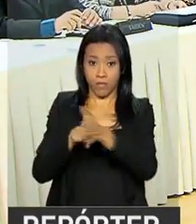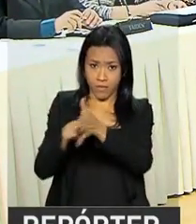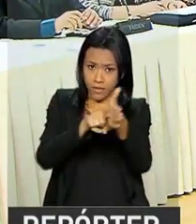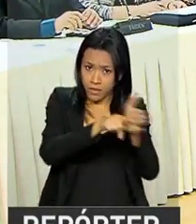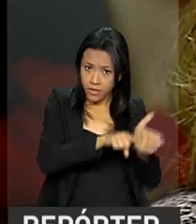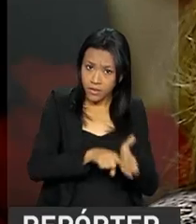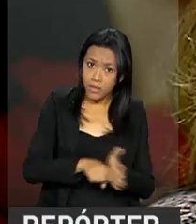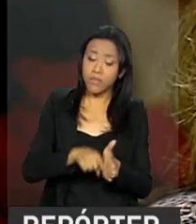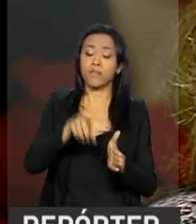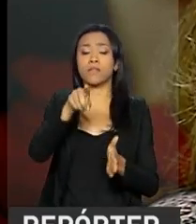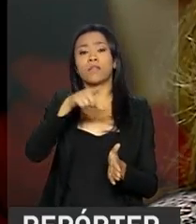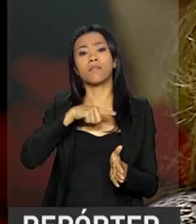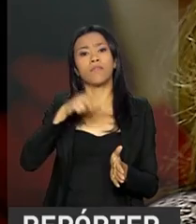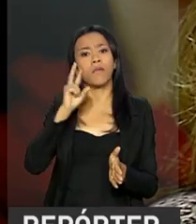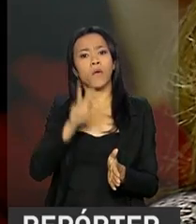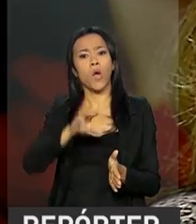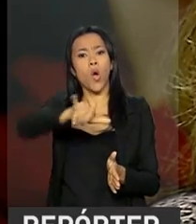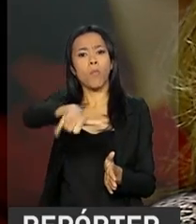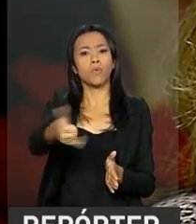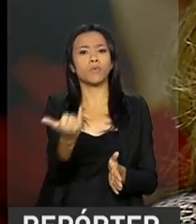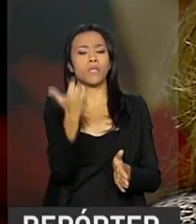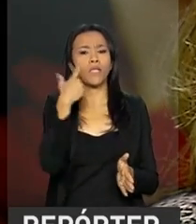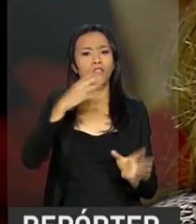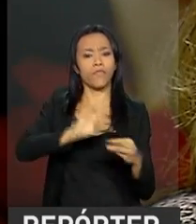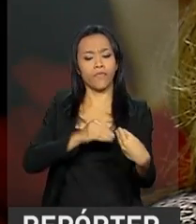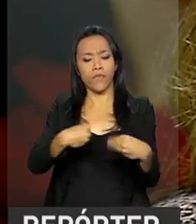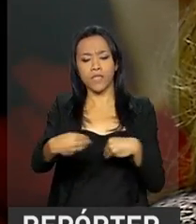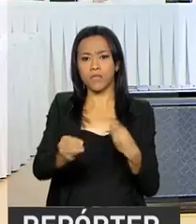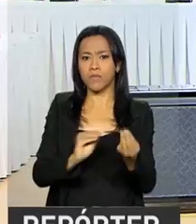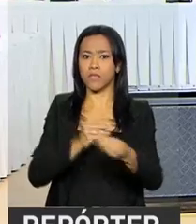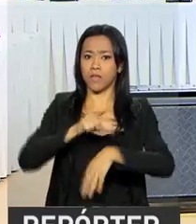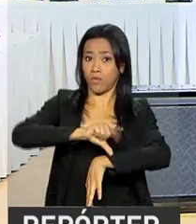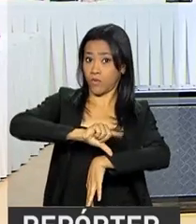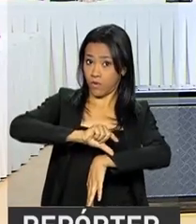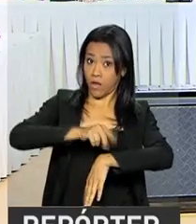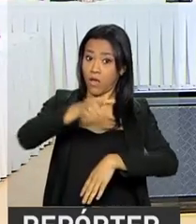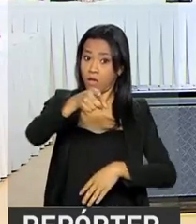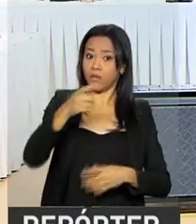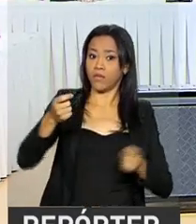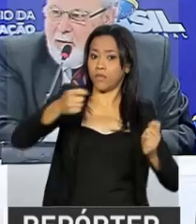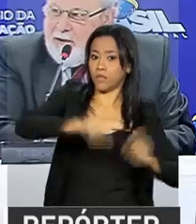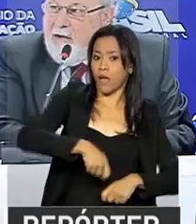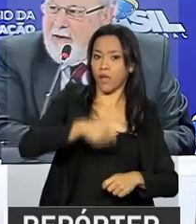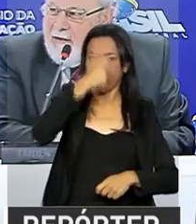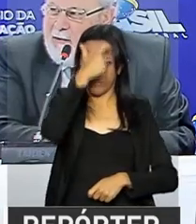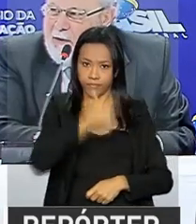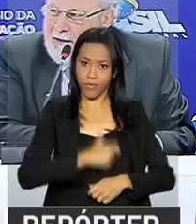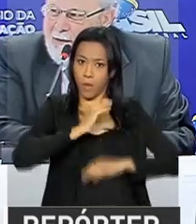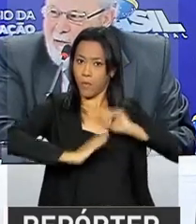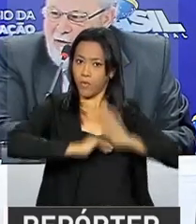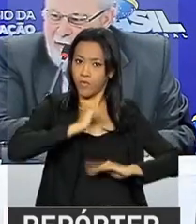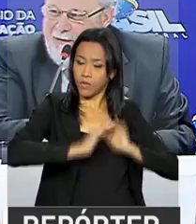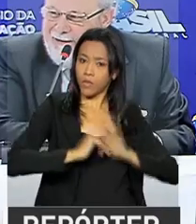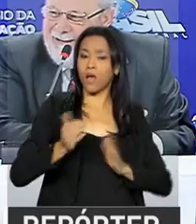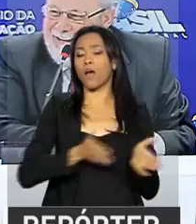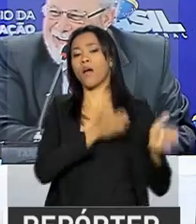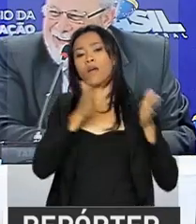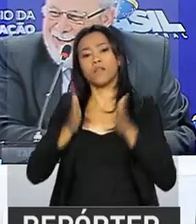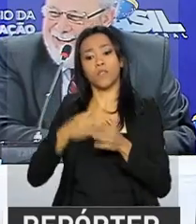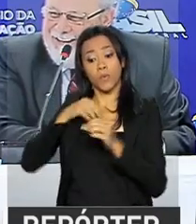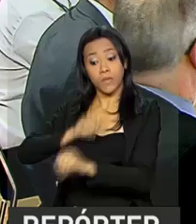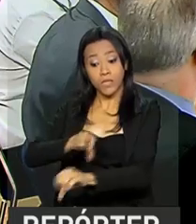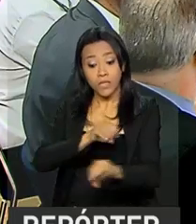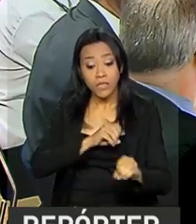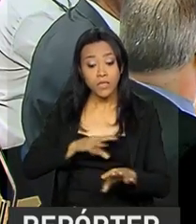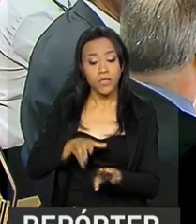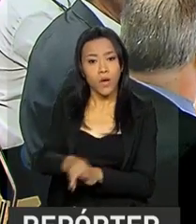empreendedorismo uma oportunidade de flexibilizar seus horários e poder conciliar suas funções profissionais com a educação dos